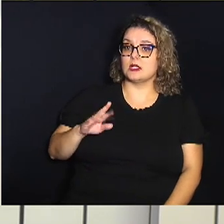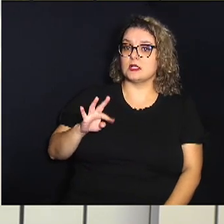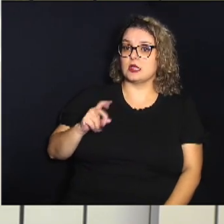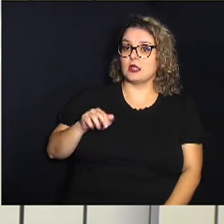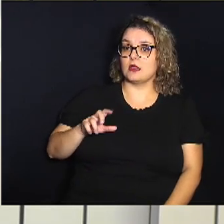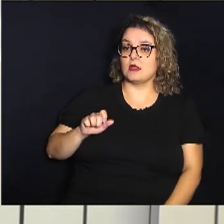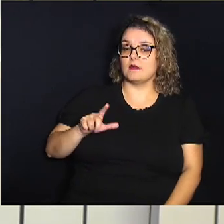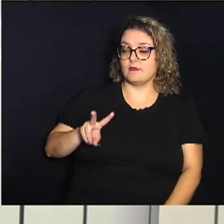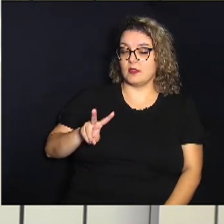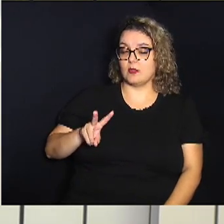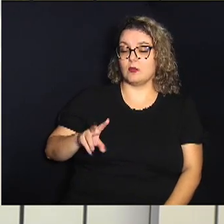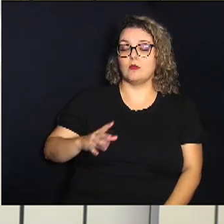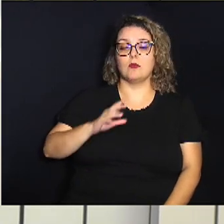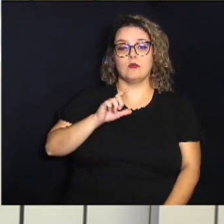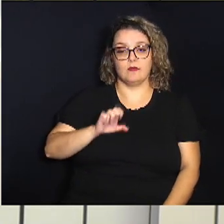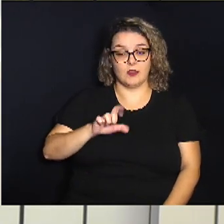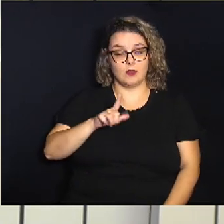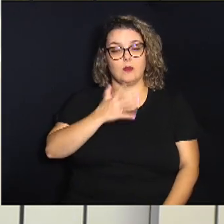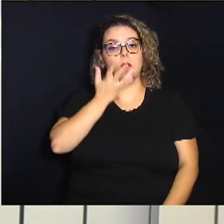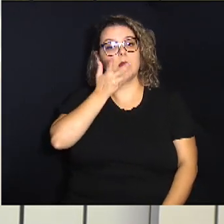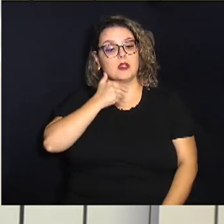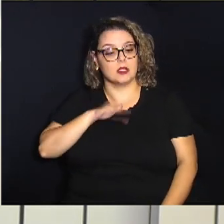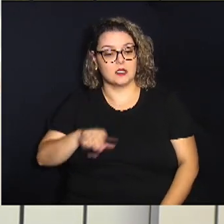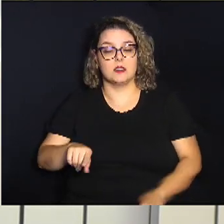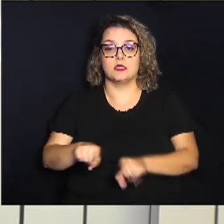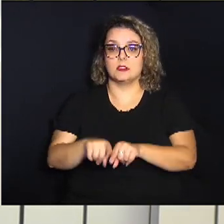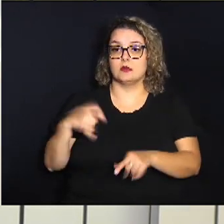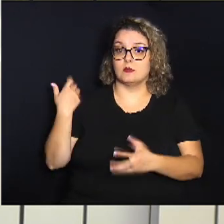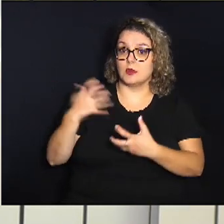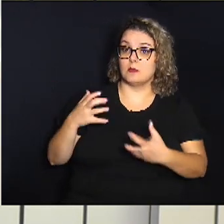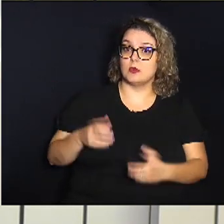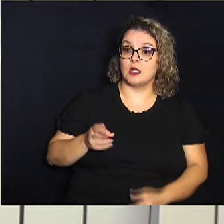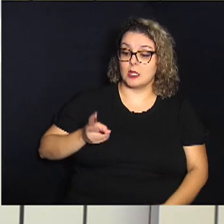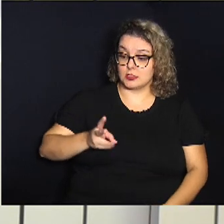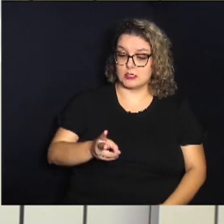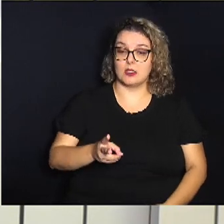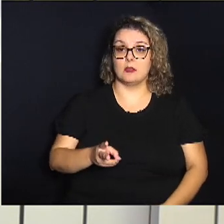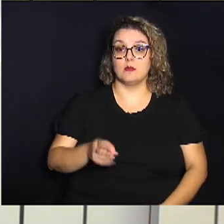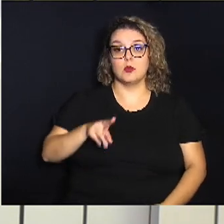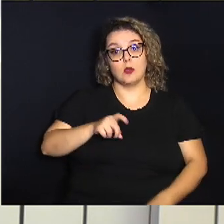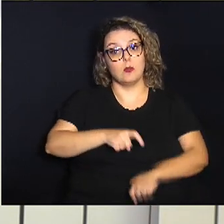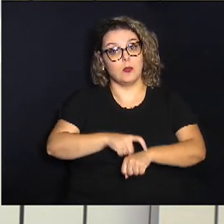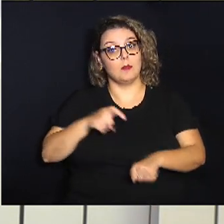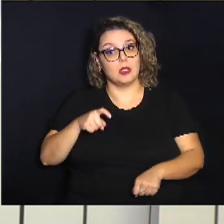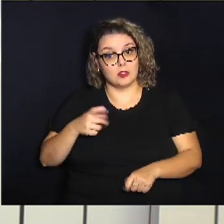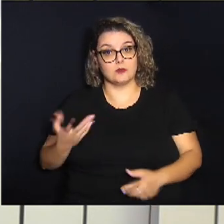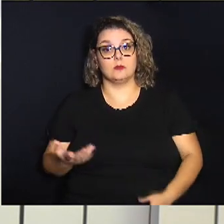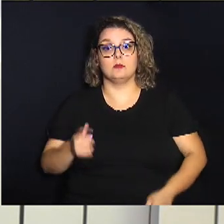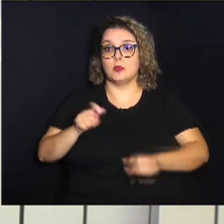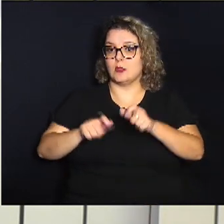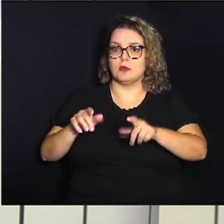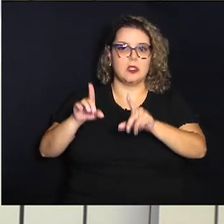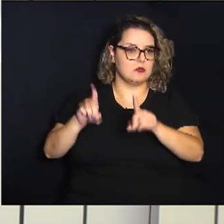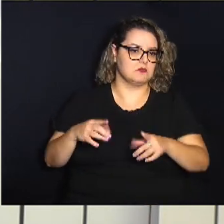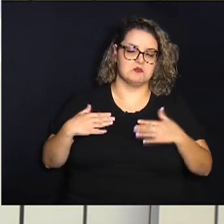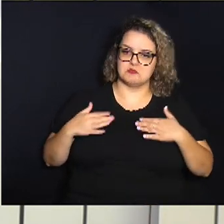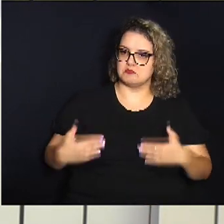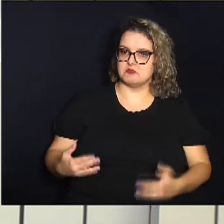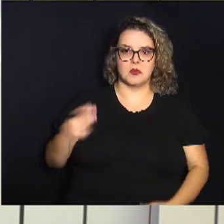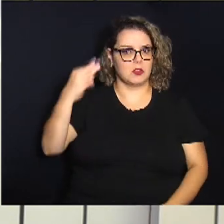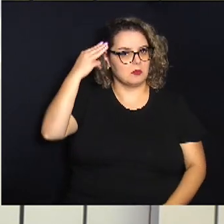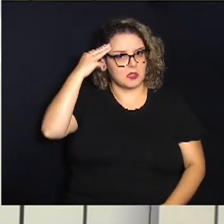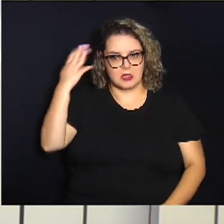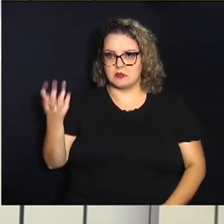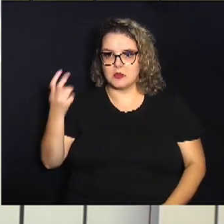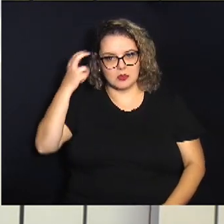geriátricas, para uso contínuo ou temporário de pessoas com deficiência, seja física, mental,